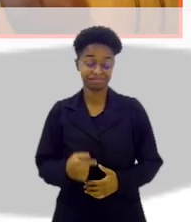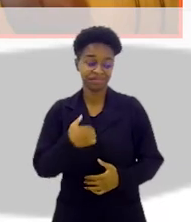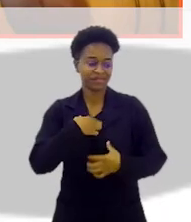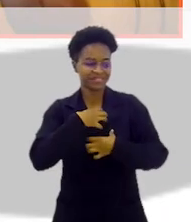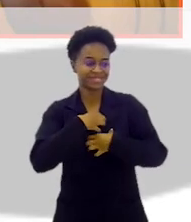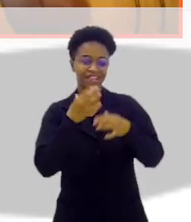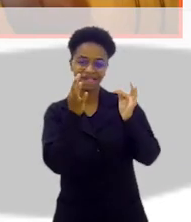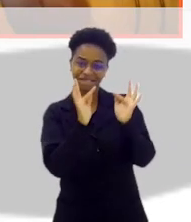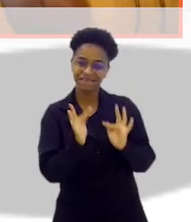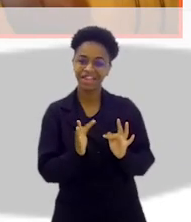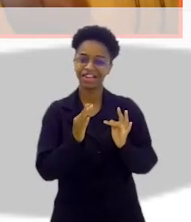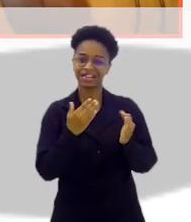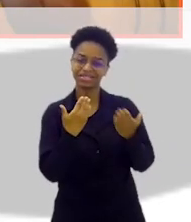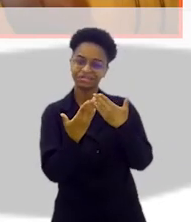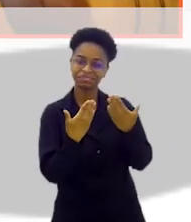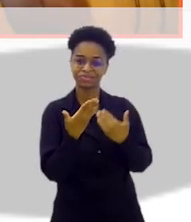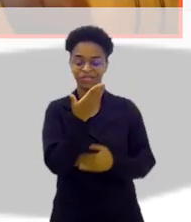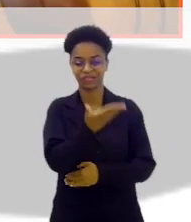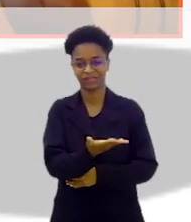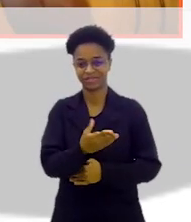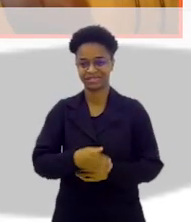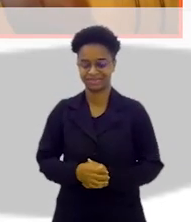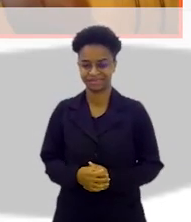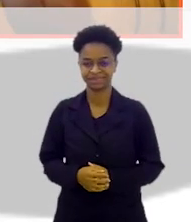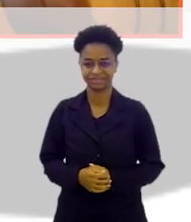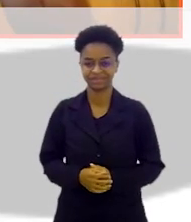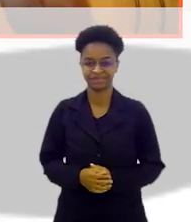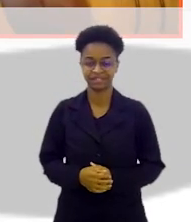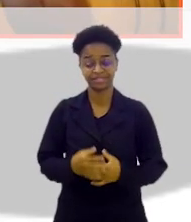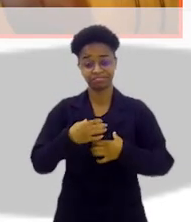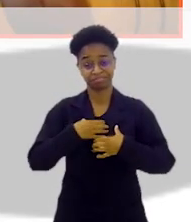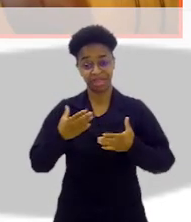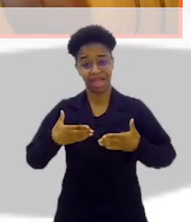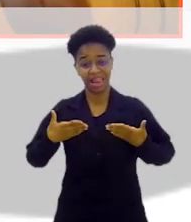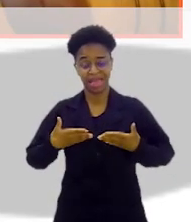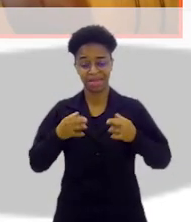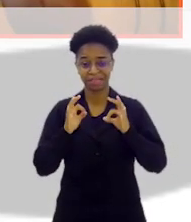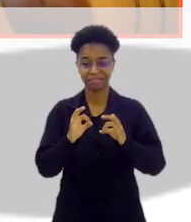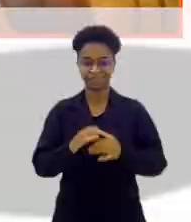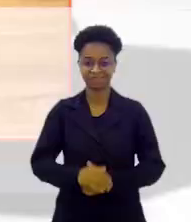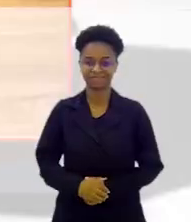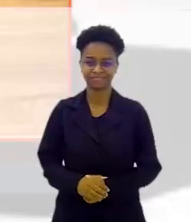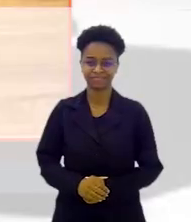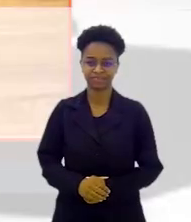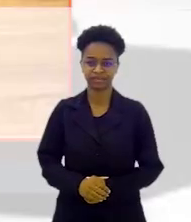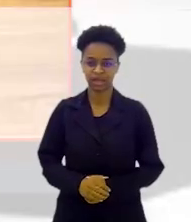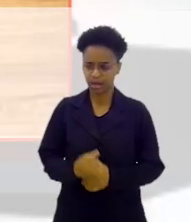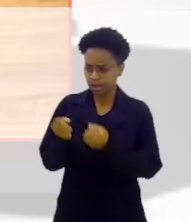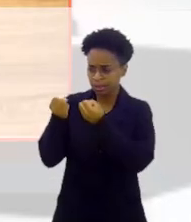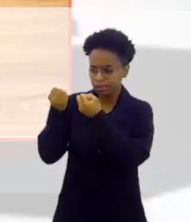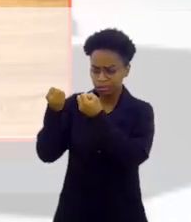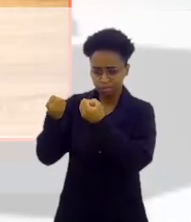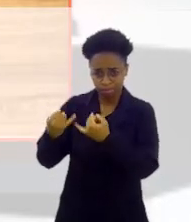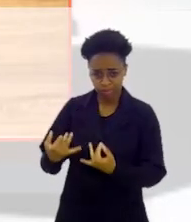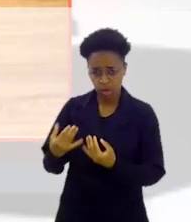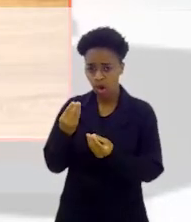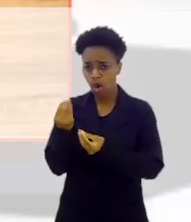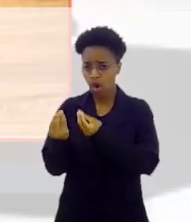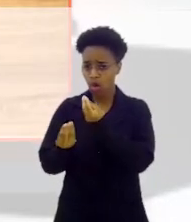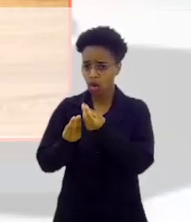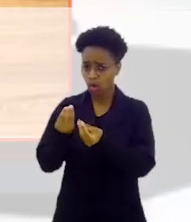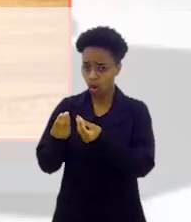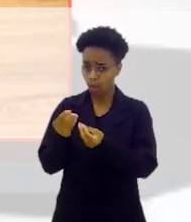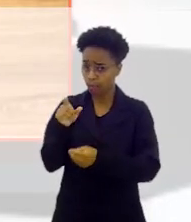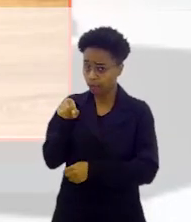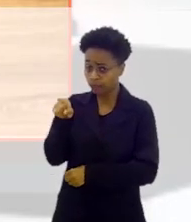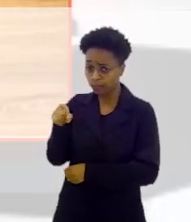Pois não, eu que fico feliz em estar falando contigo. Muito, muita alegria. Você conta pra gente, José,